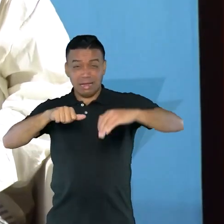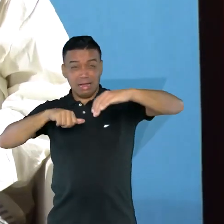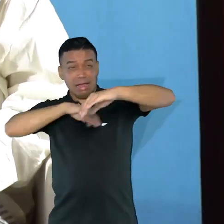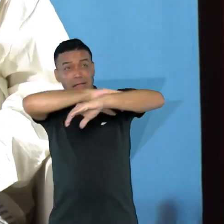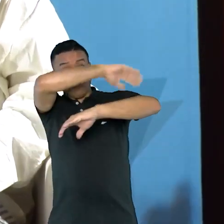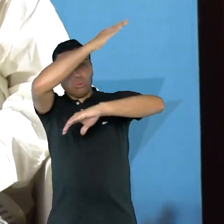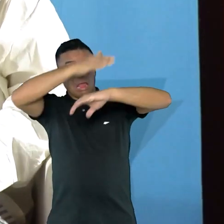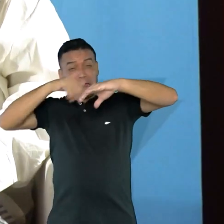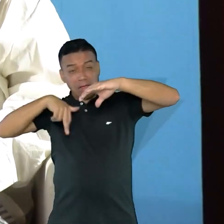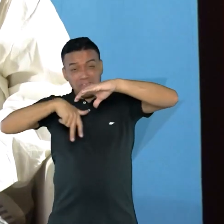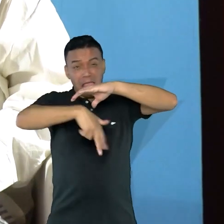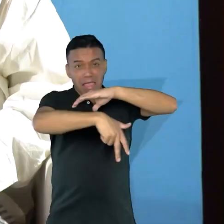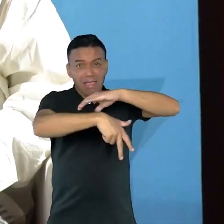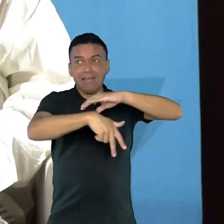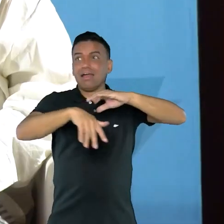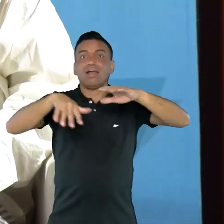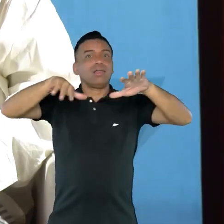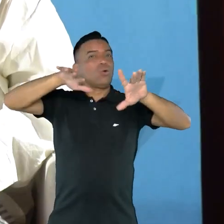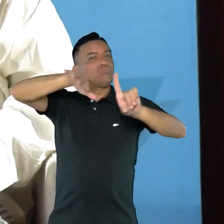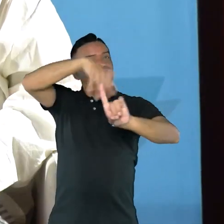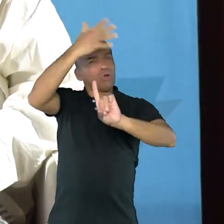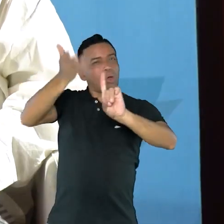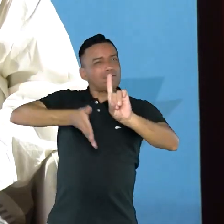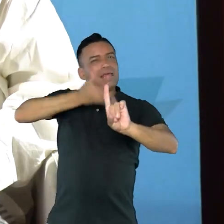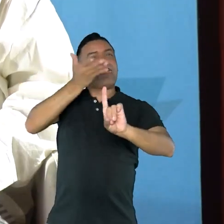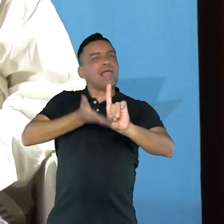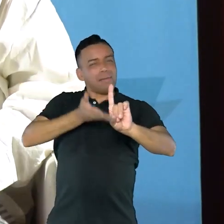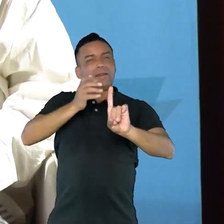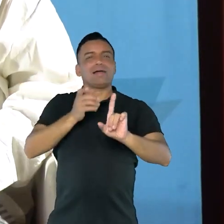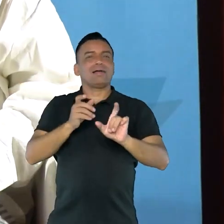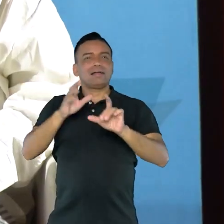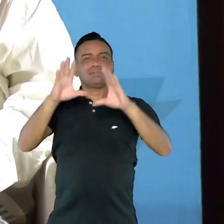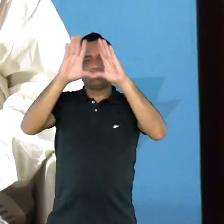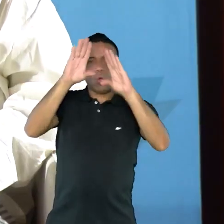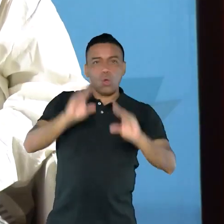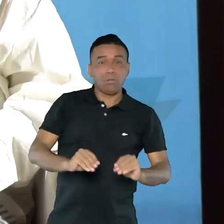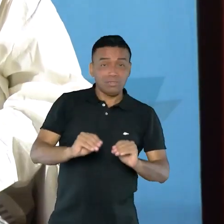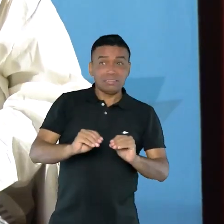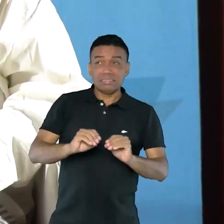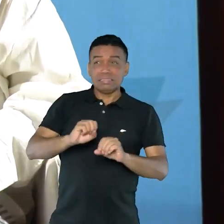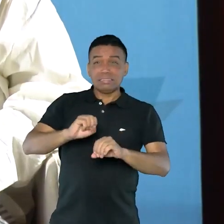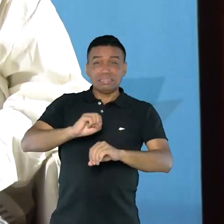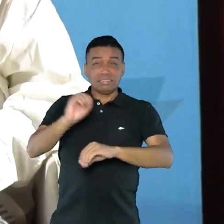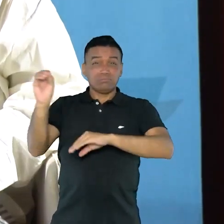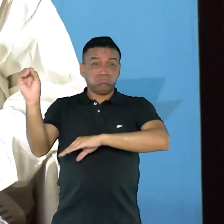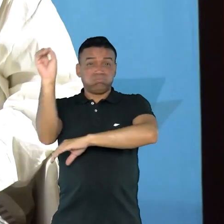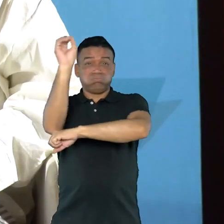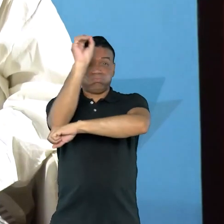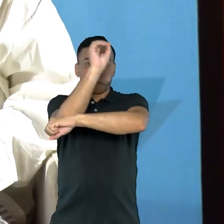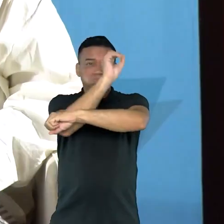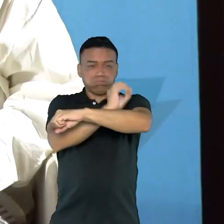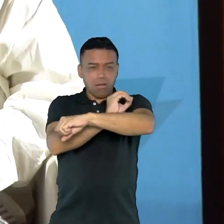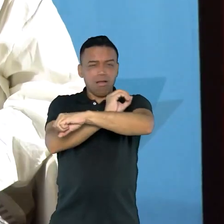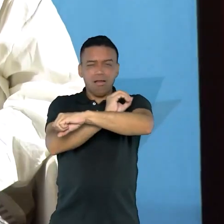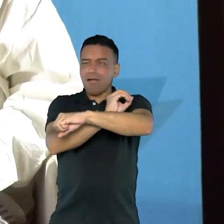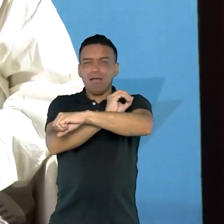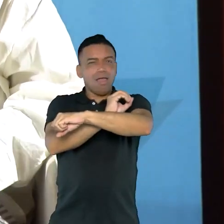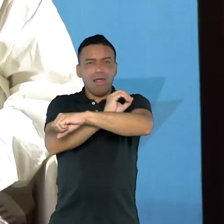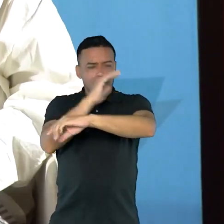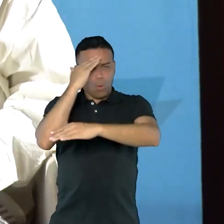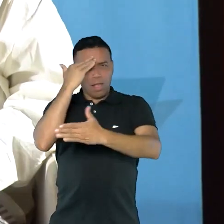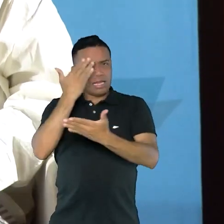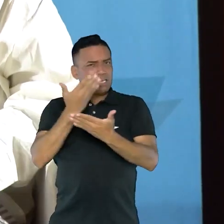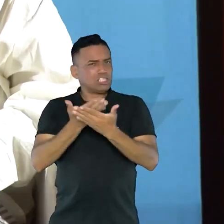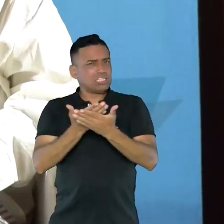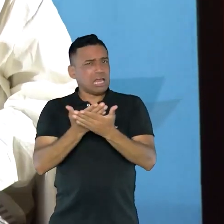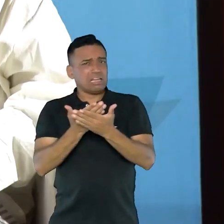minhas sombras. Se o crepúsculo se mostra para mim dessa maneira, não tenho por que ter a arrogância de acreditar que ele é